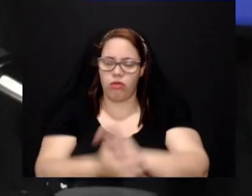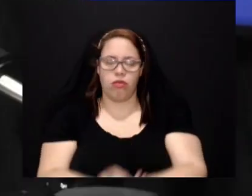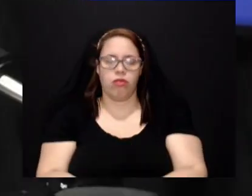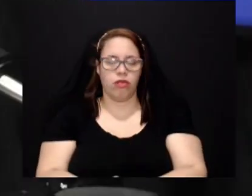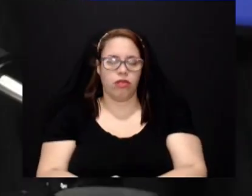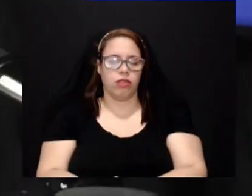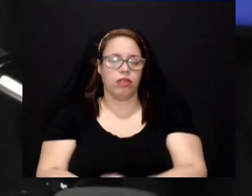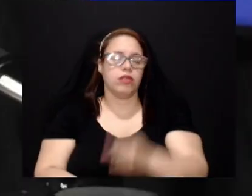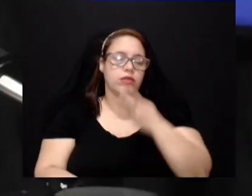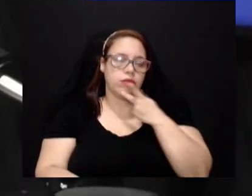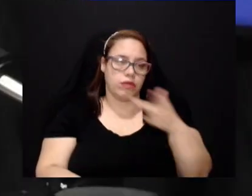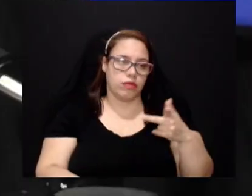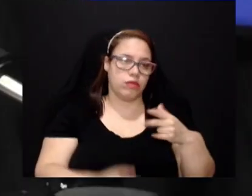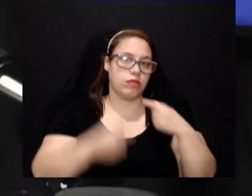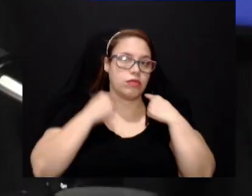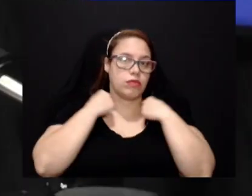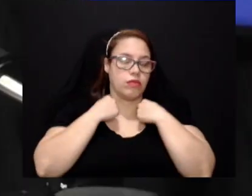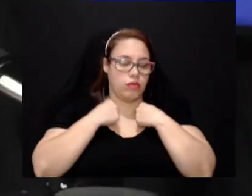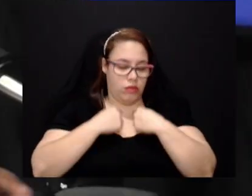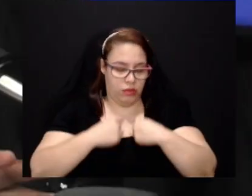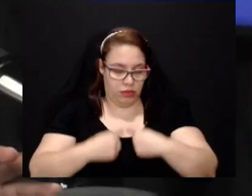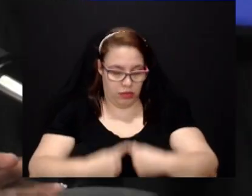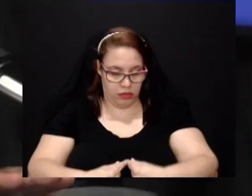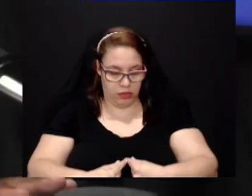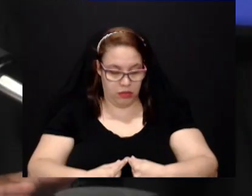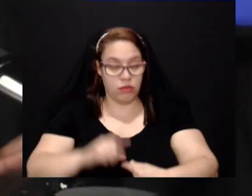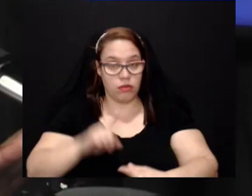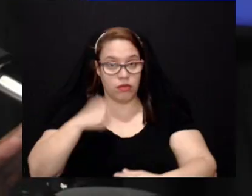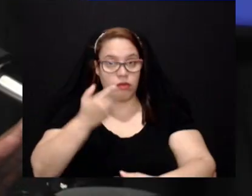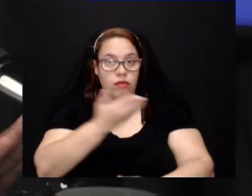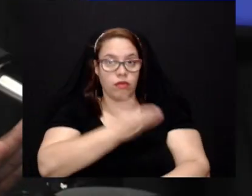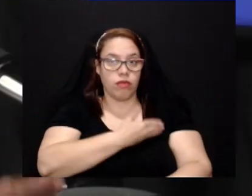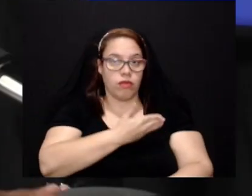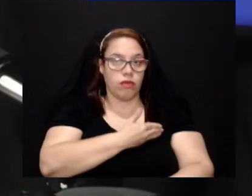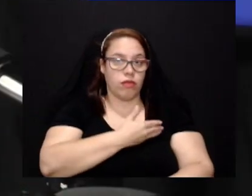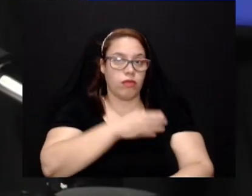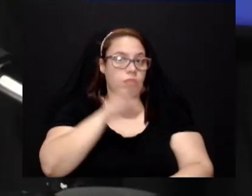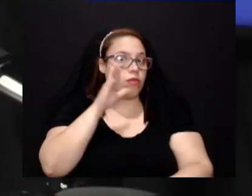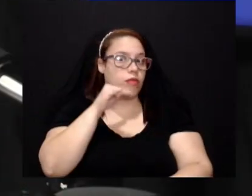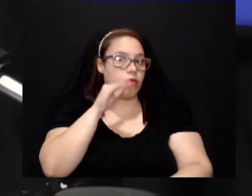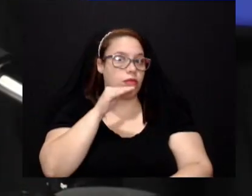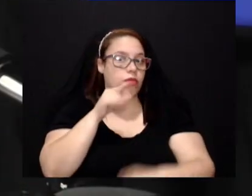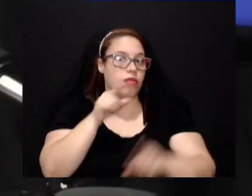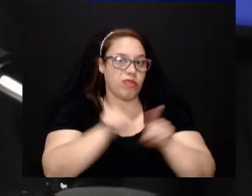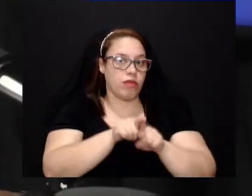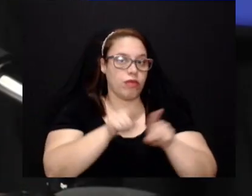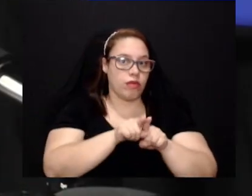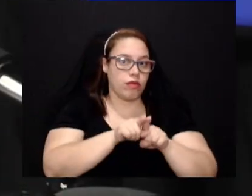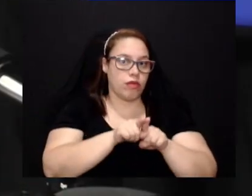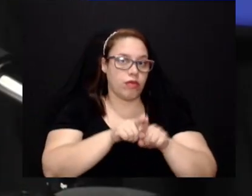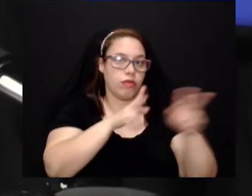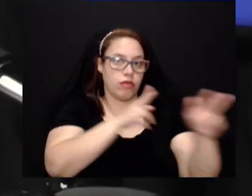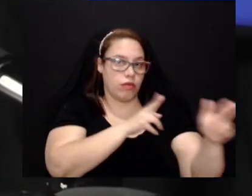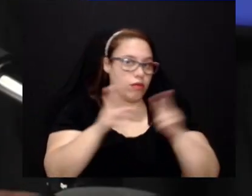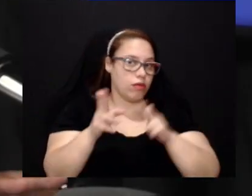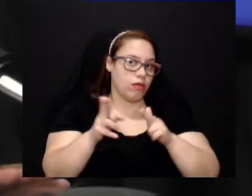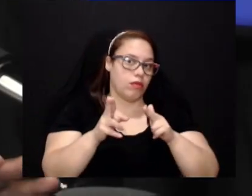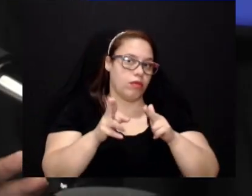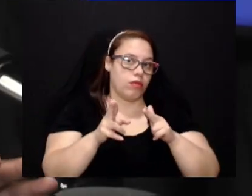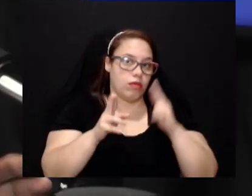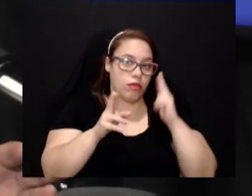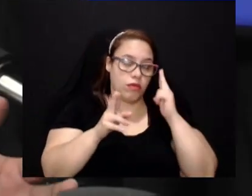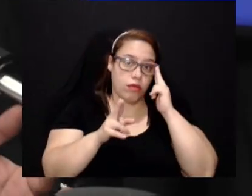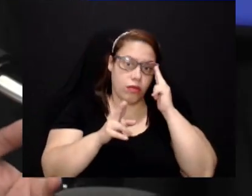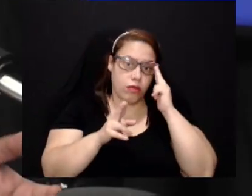do crachá, uma outra colega nossa, servidora, ela trouxe exatamente essa mesma coisa, né? Ela,